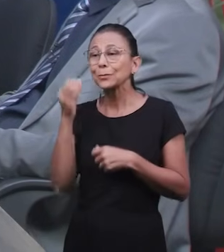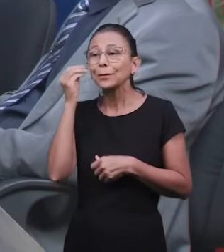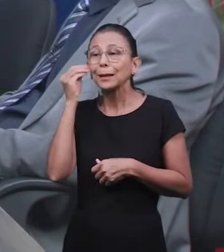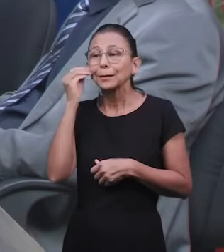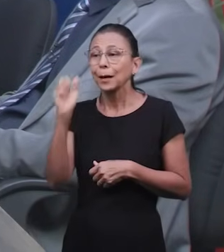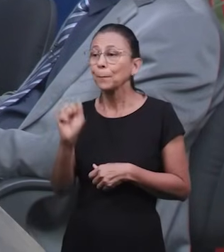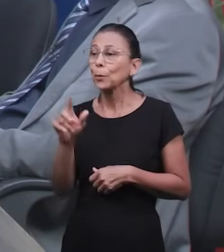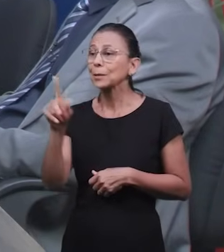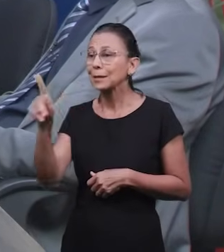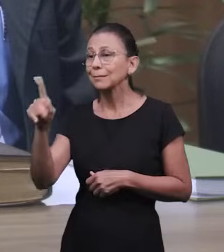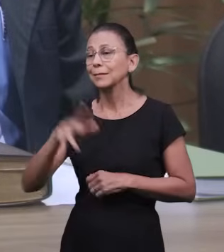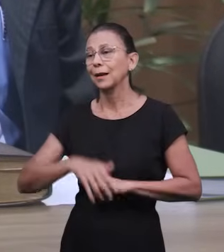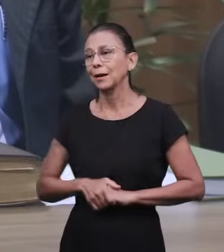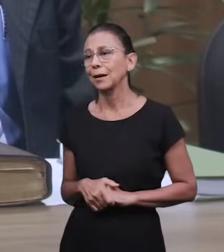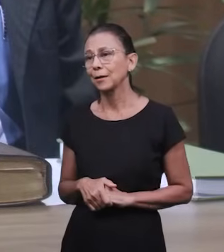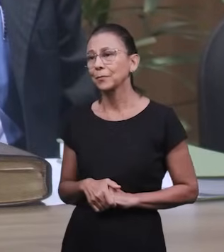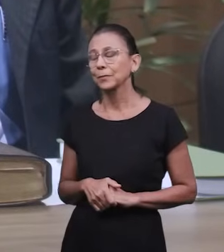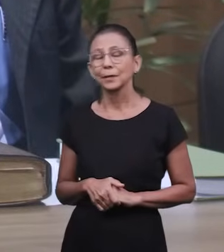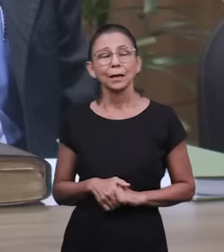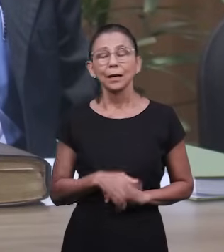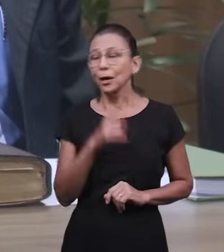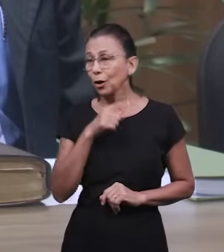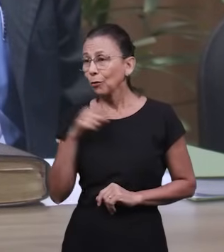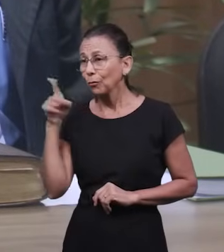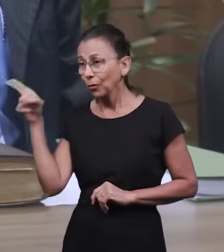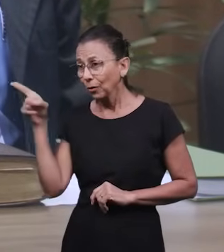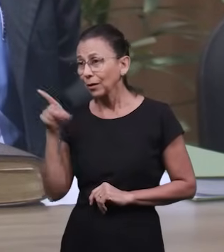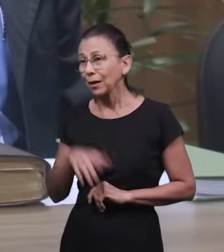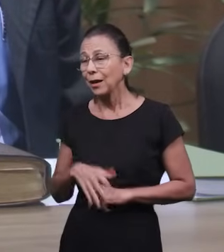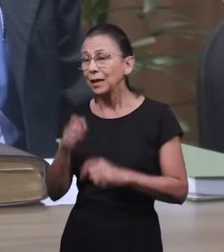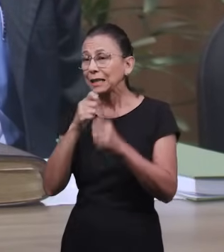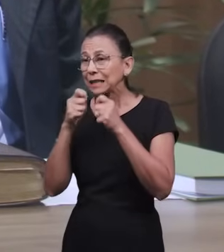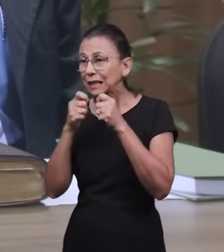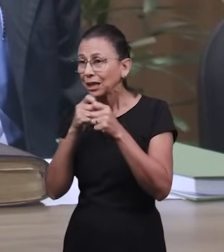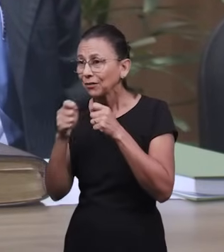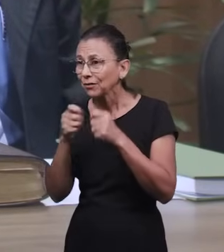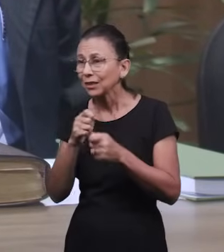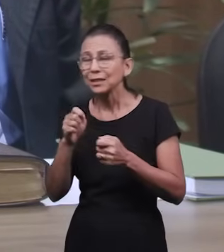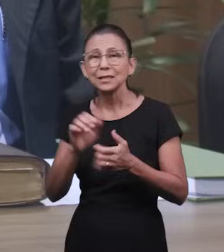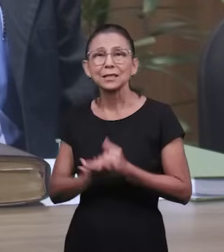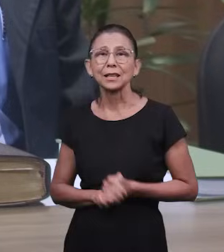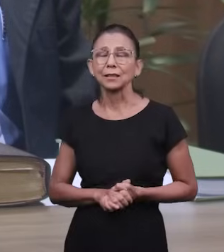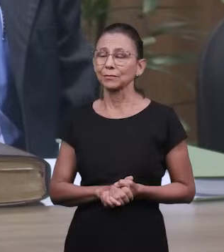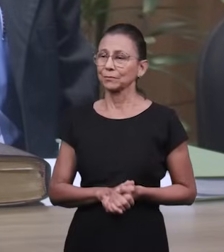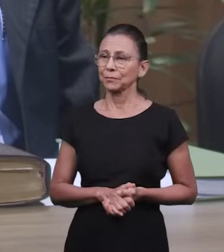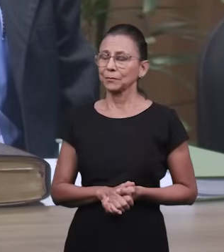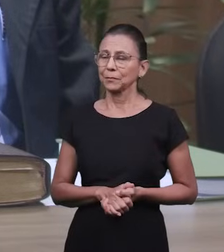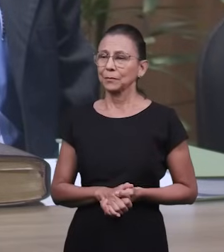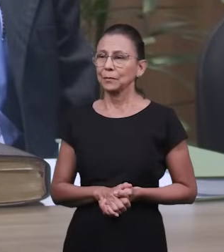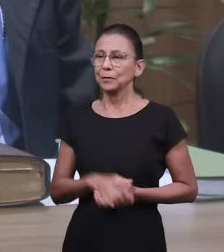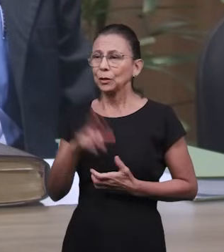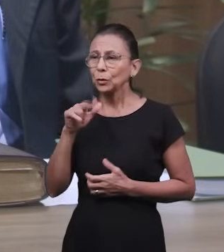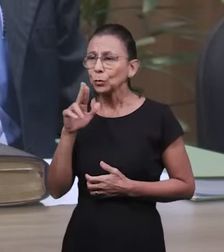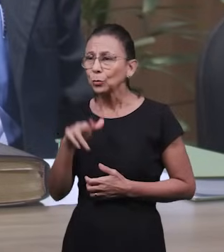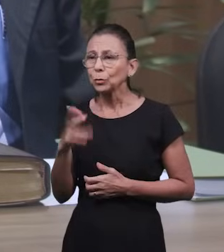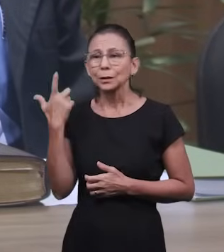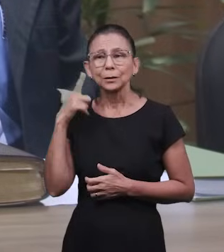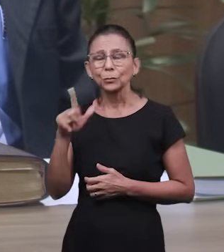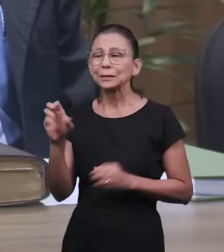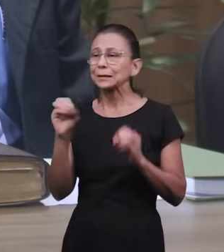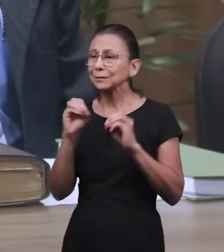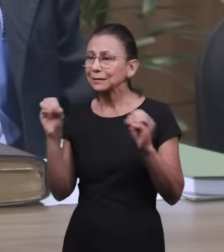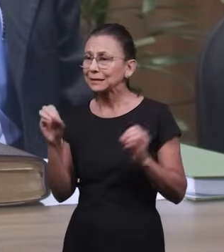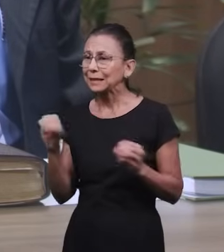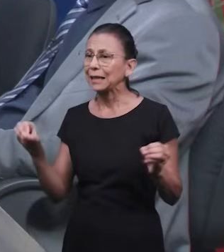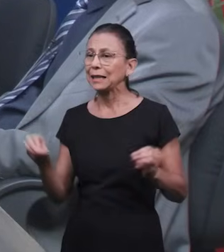eu faço entrevista, toda vez que eu vou lá, eles não liberam. Eu me recordo que eu orei várias vezes por ela, mas